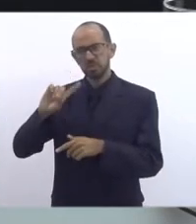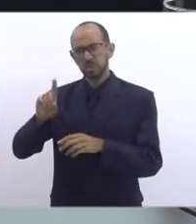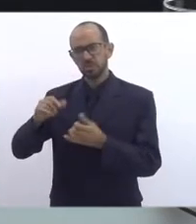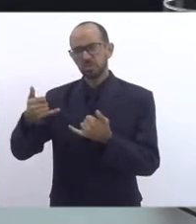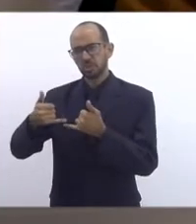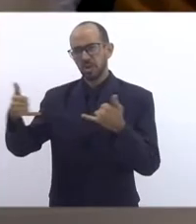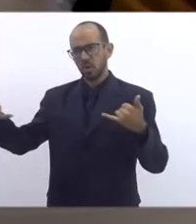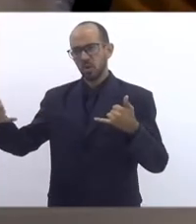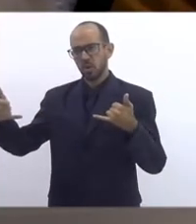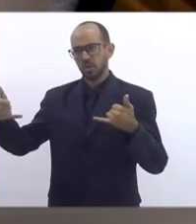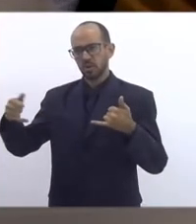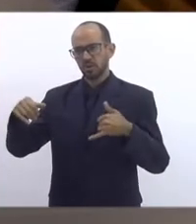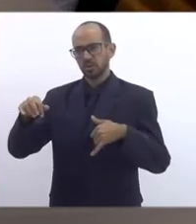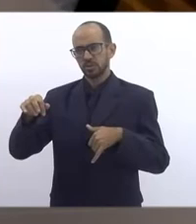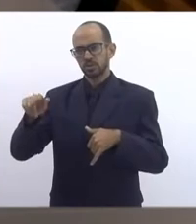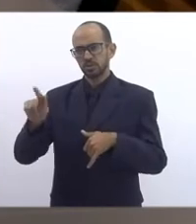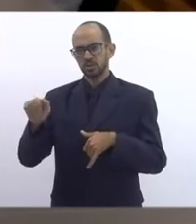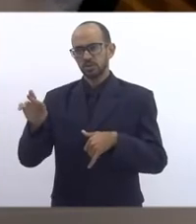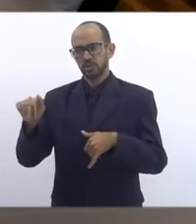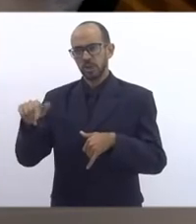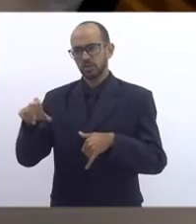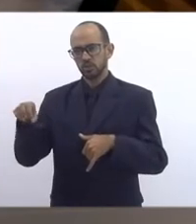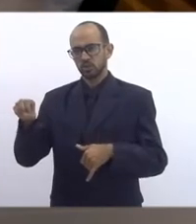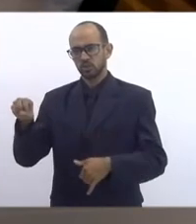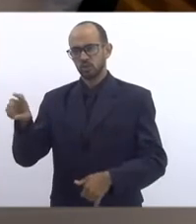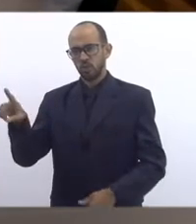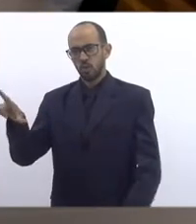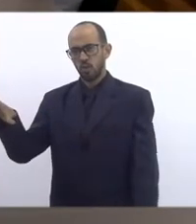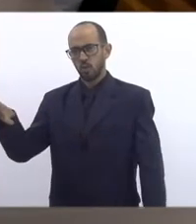lei outra já tinha um crachá, o Luiz Paulo.